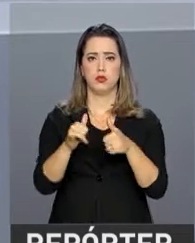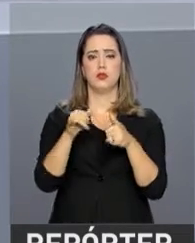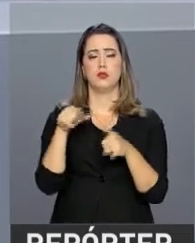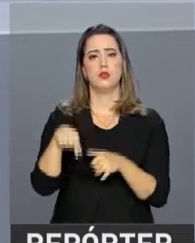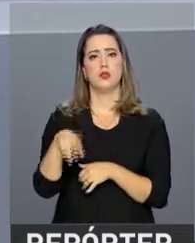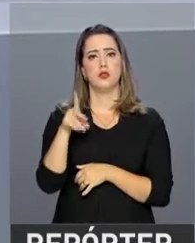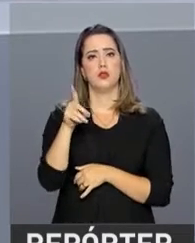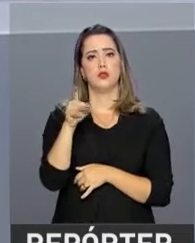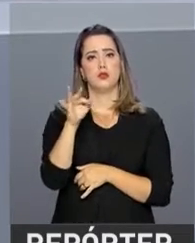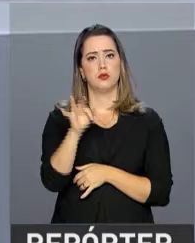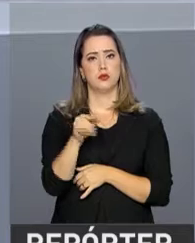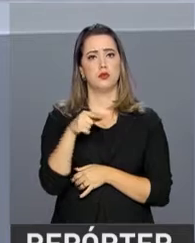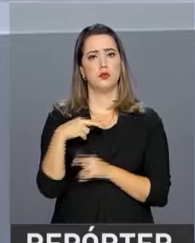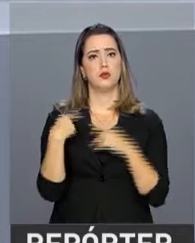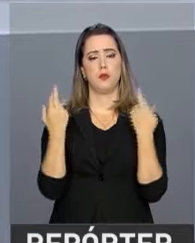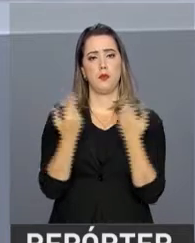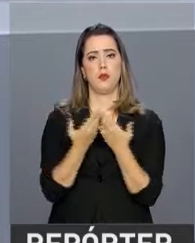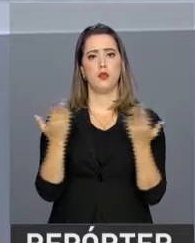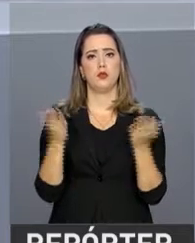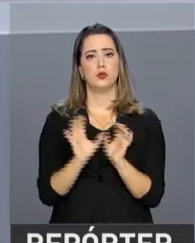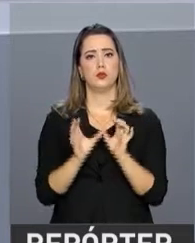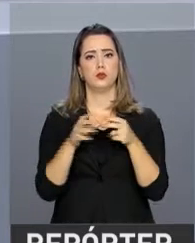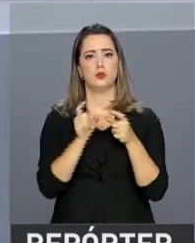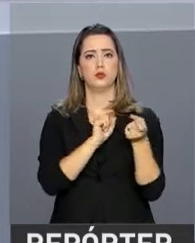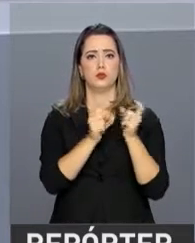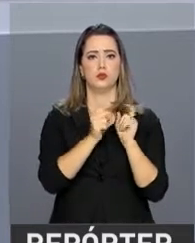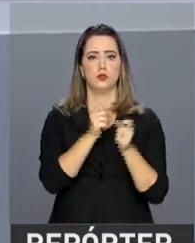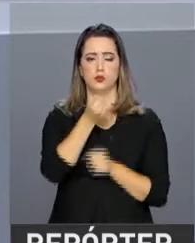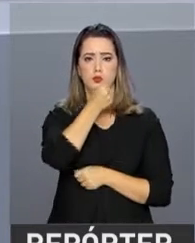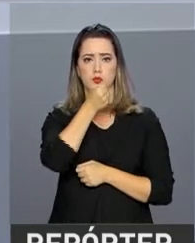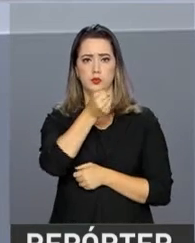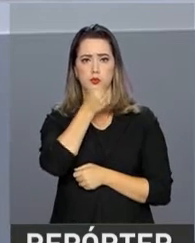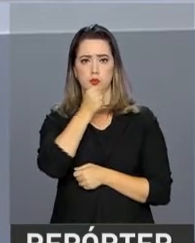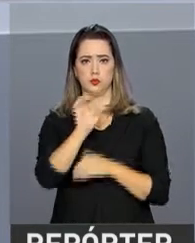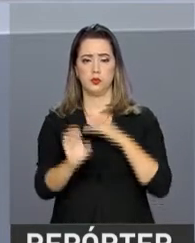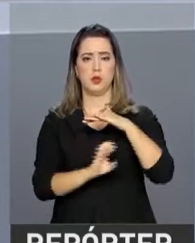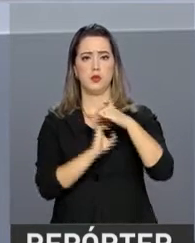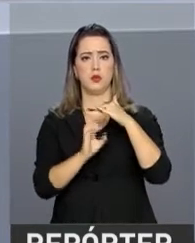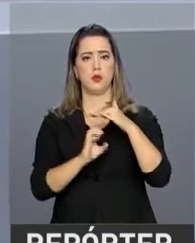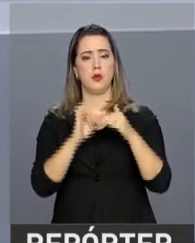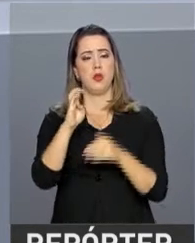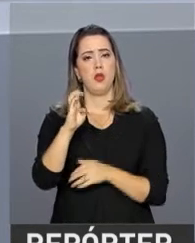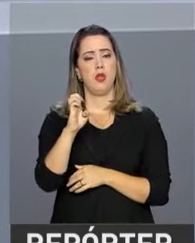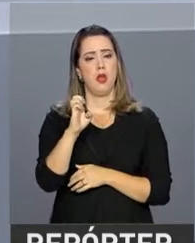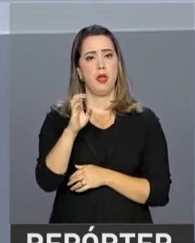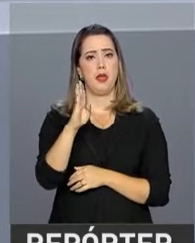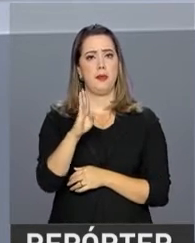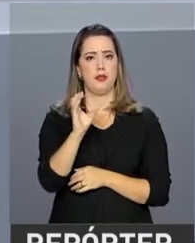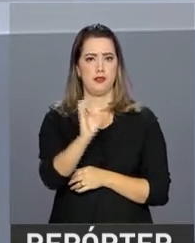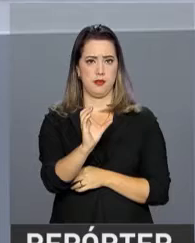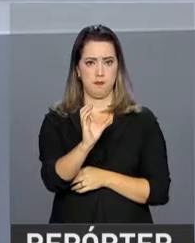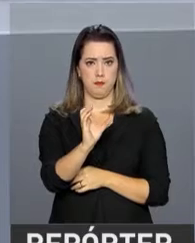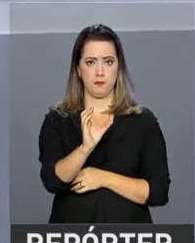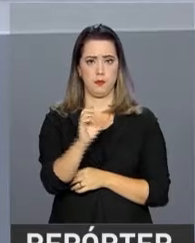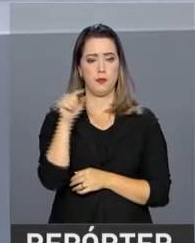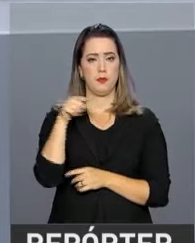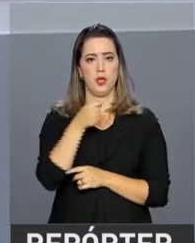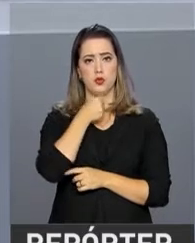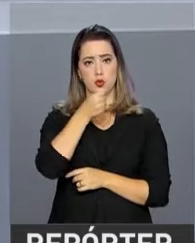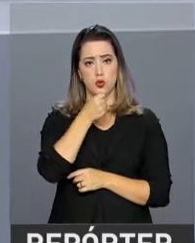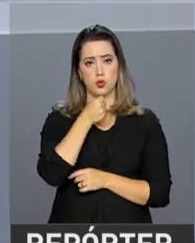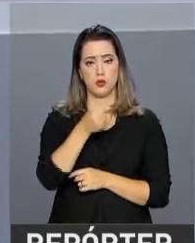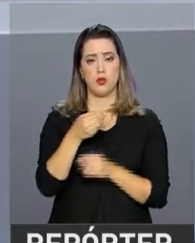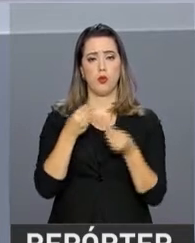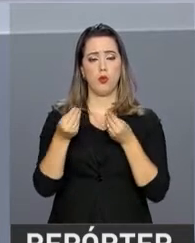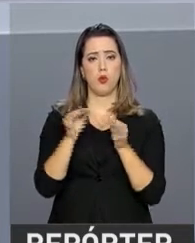aqui do Distrito Federal, se reuniram hoje com gestores e jornalistas da Empresa Brasil de Comunicação. Em discussão, a